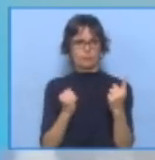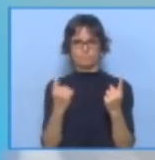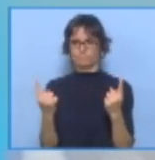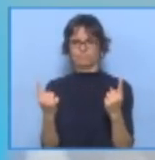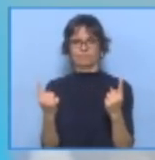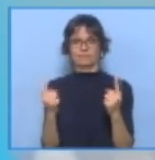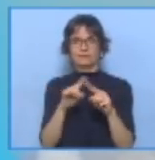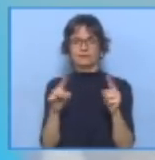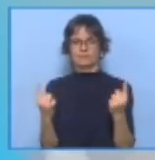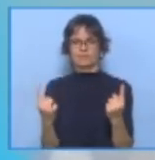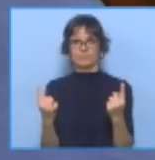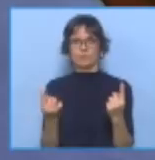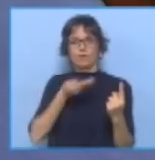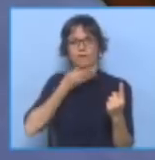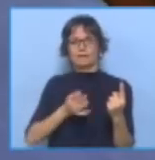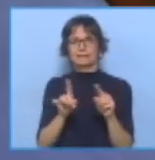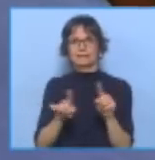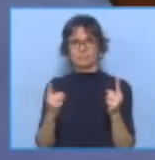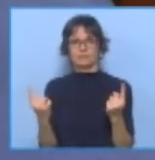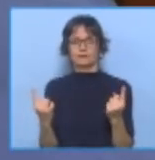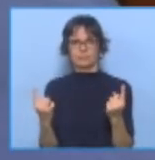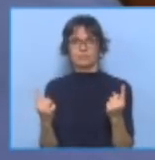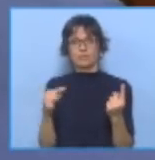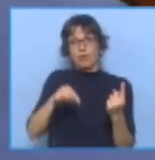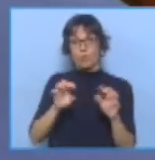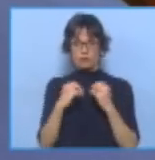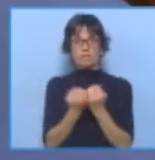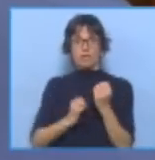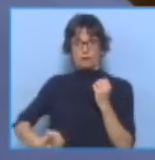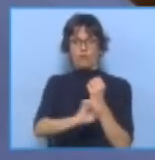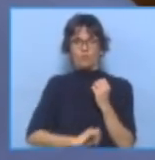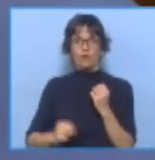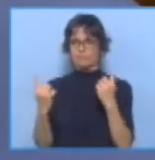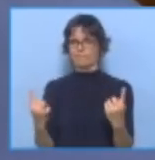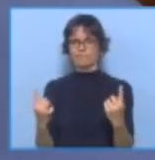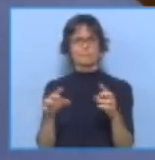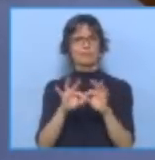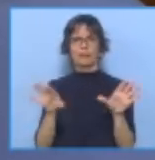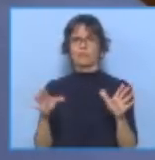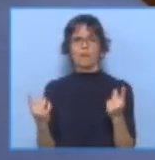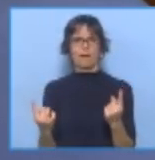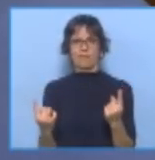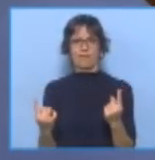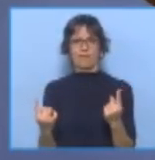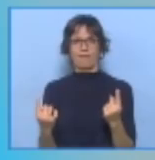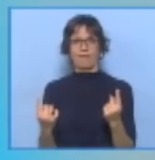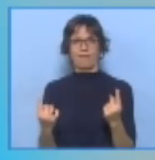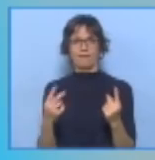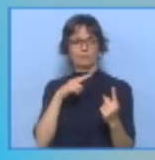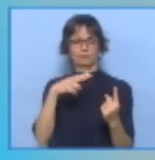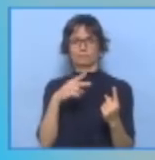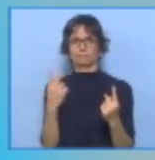paradigmas são muito comuns na nossa sociedade. Muitas vezes até construídos a partir de uma certa